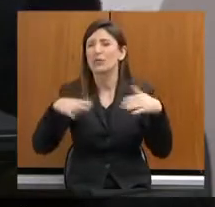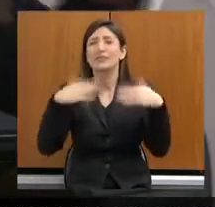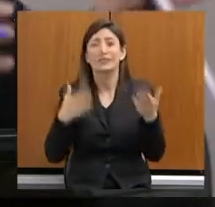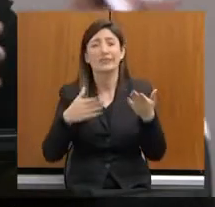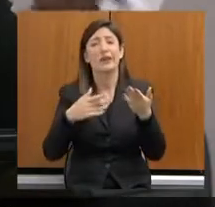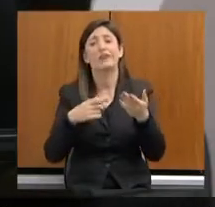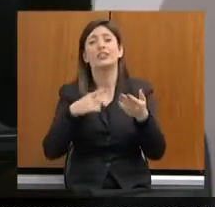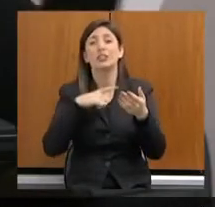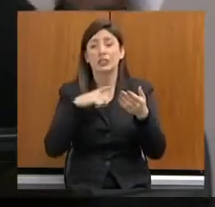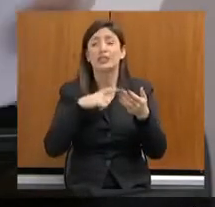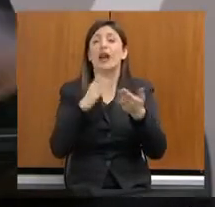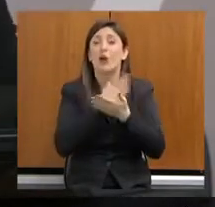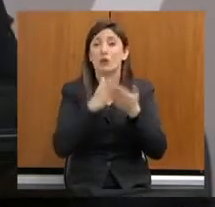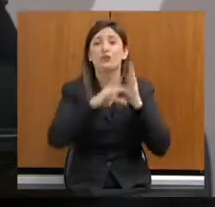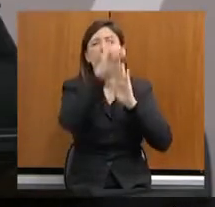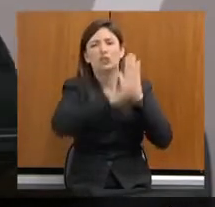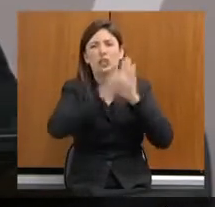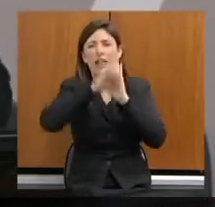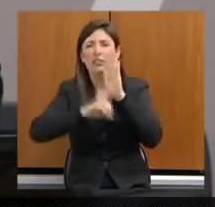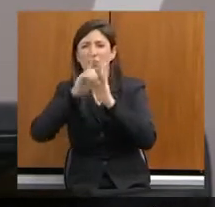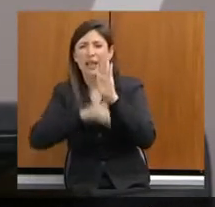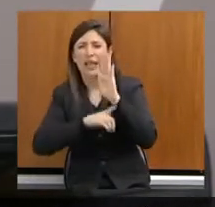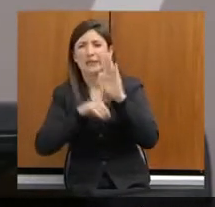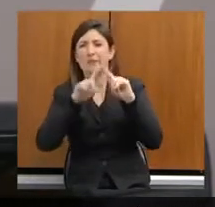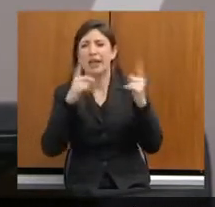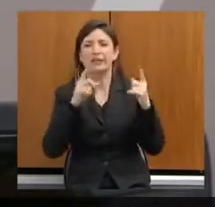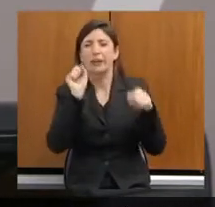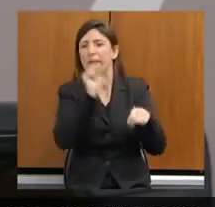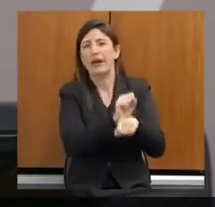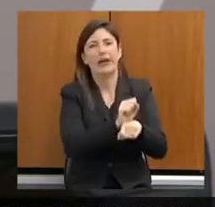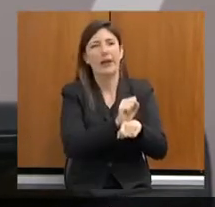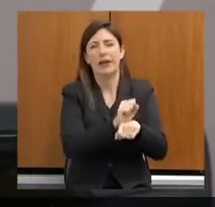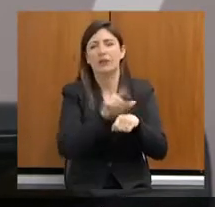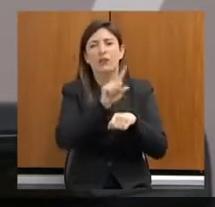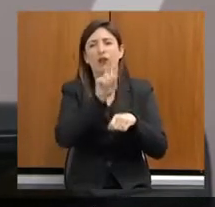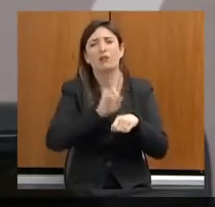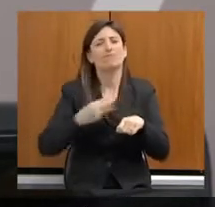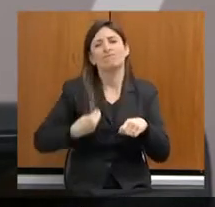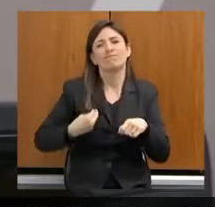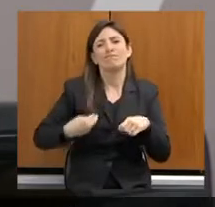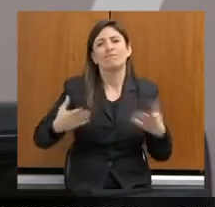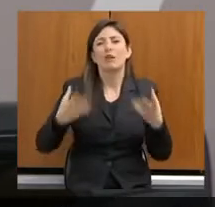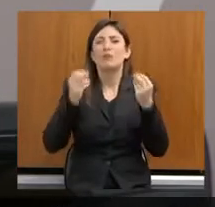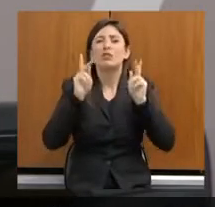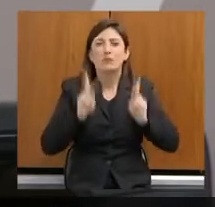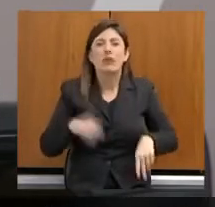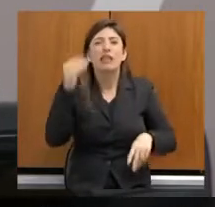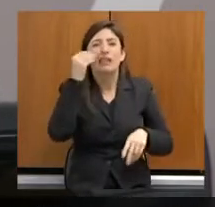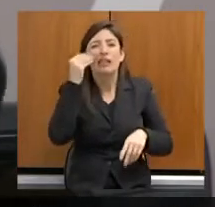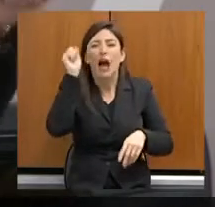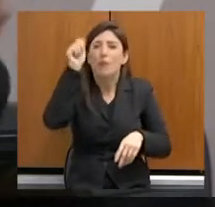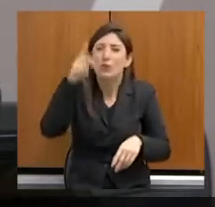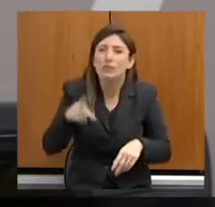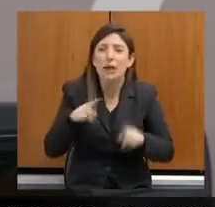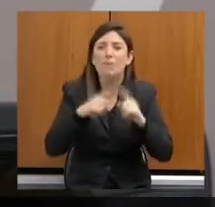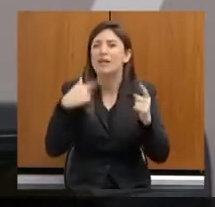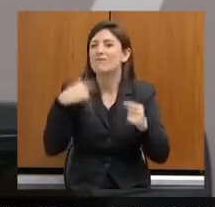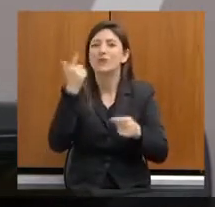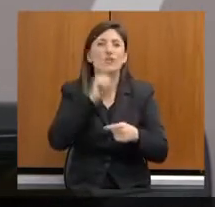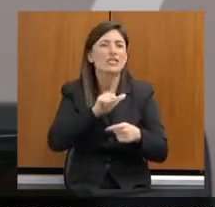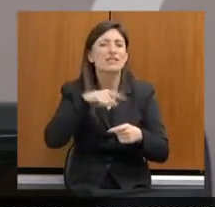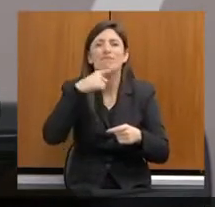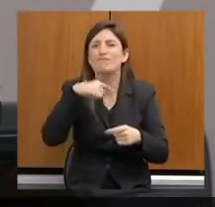passado os congelados para depois serem revistos não aposentava as pessoas durante o choque de gestão aí eu só tô